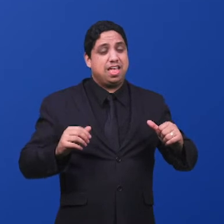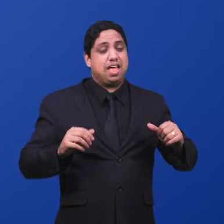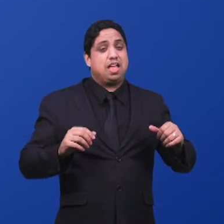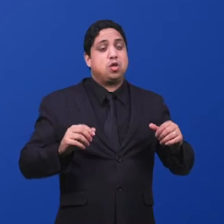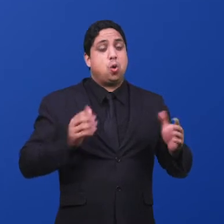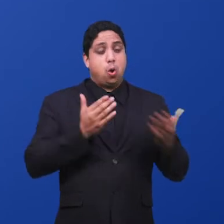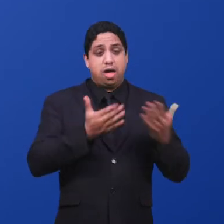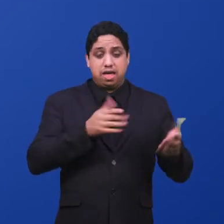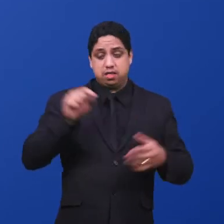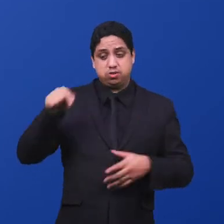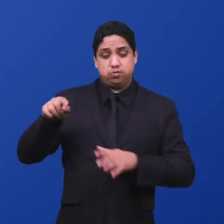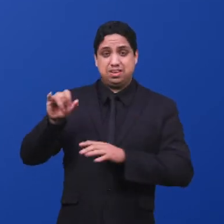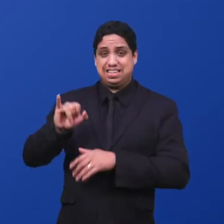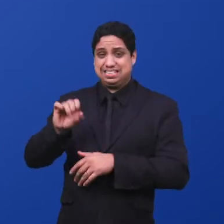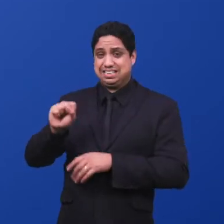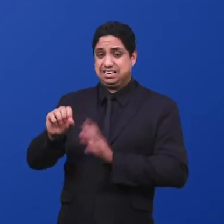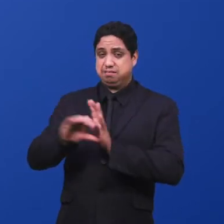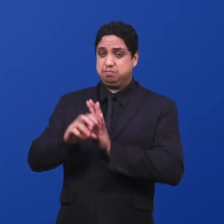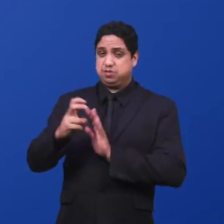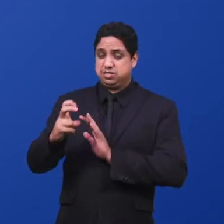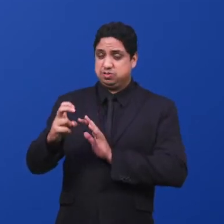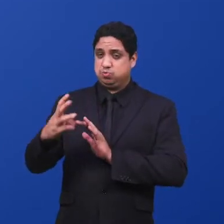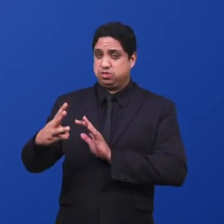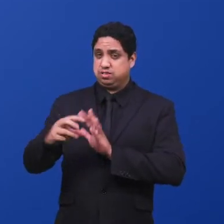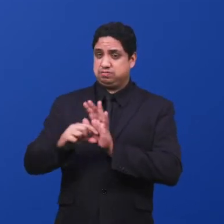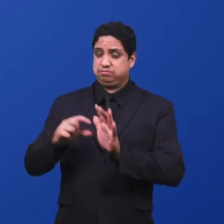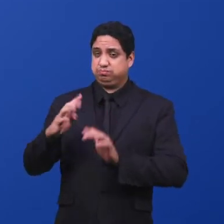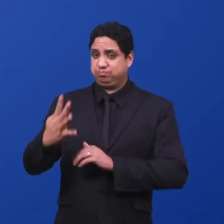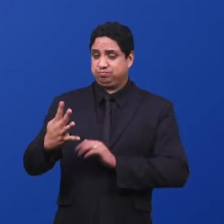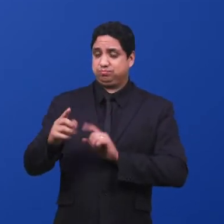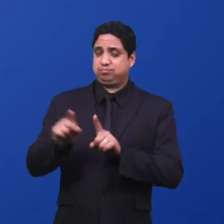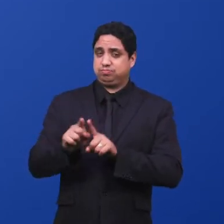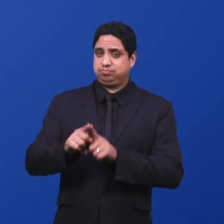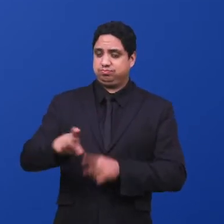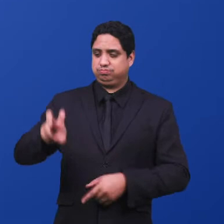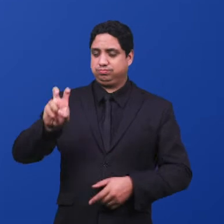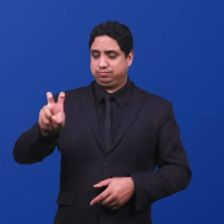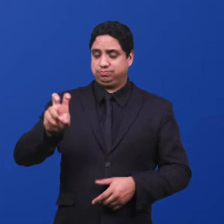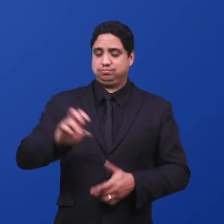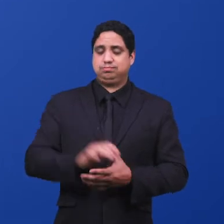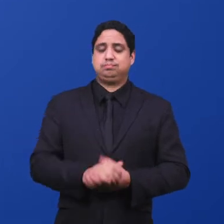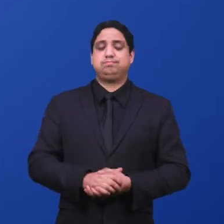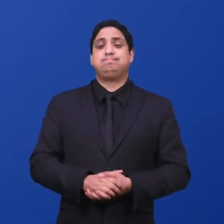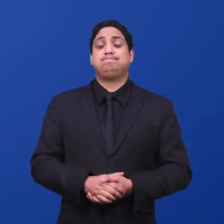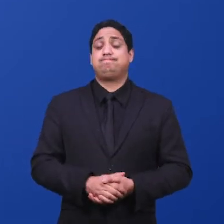capítulo 53, verso 4 e 5.